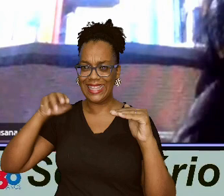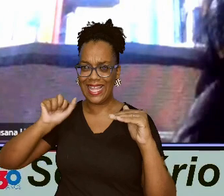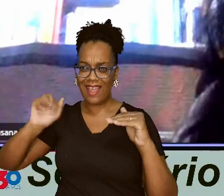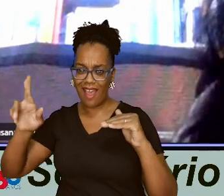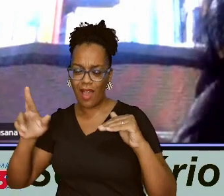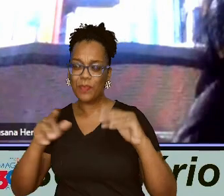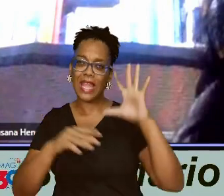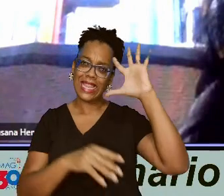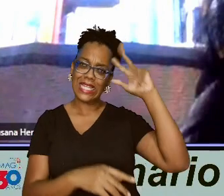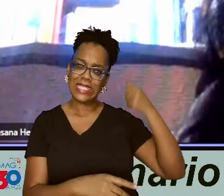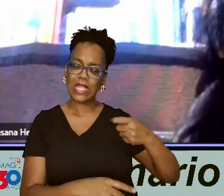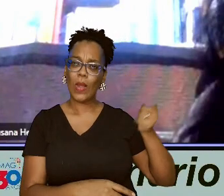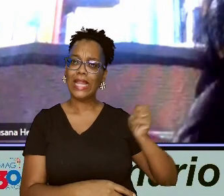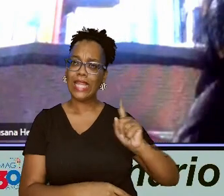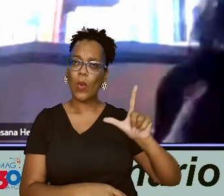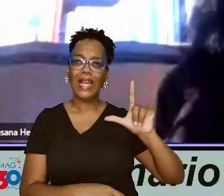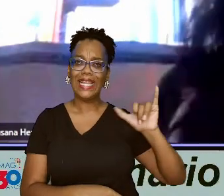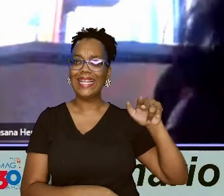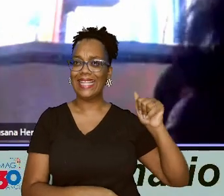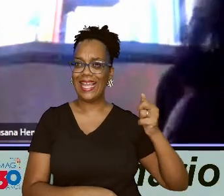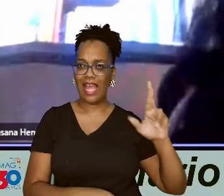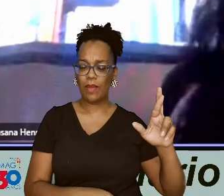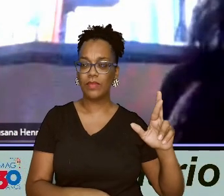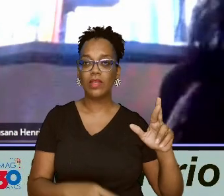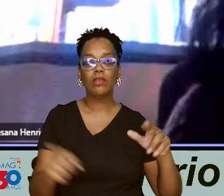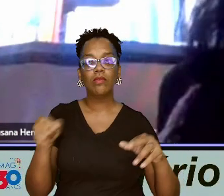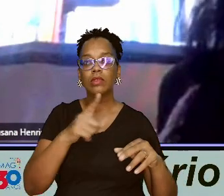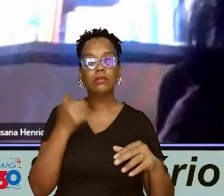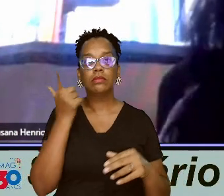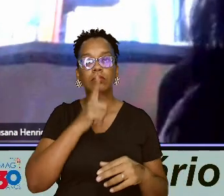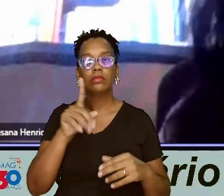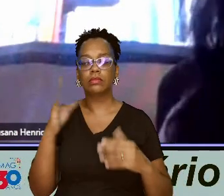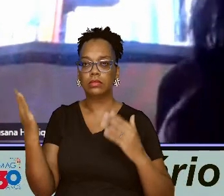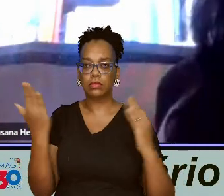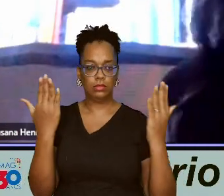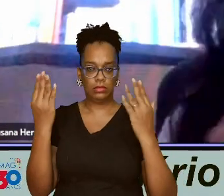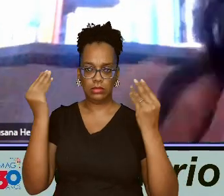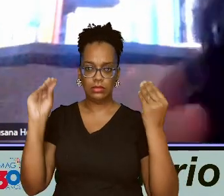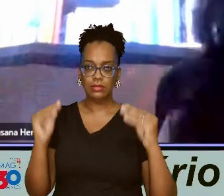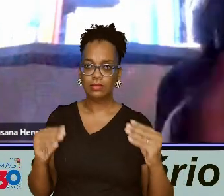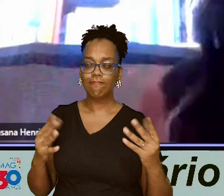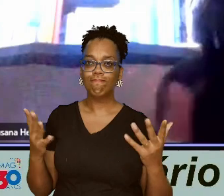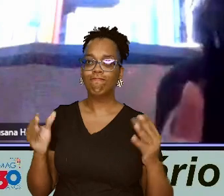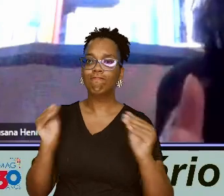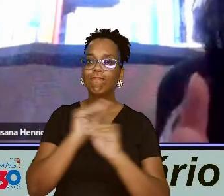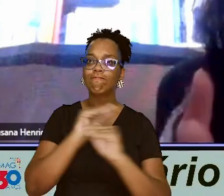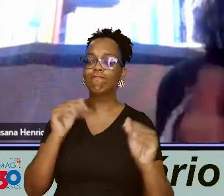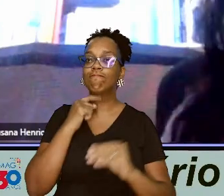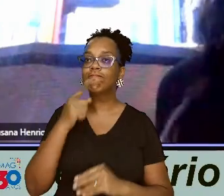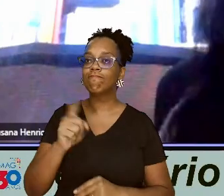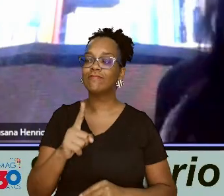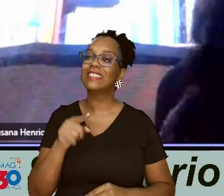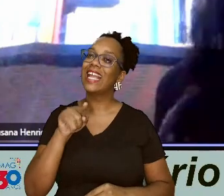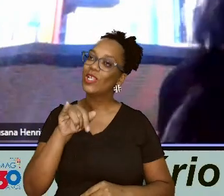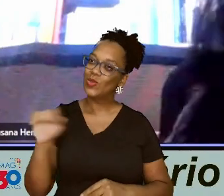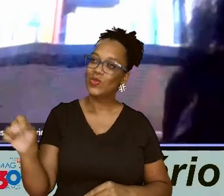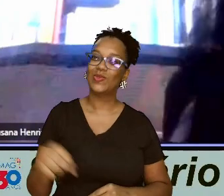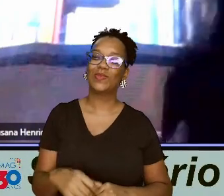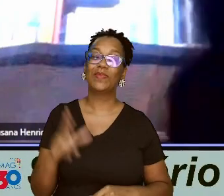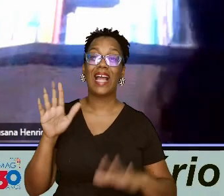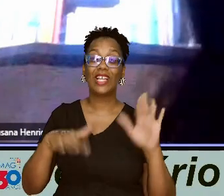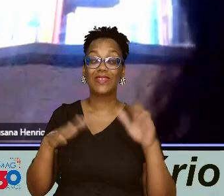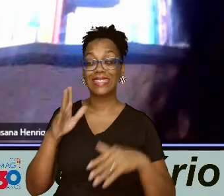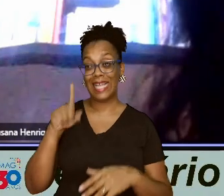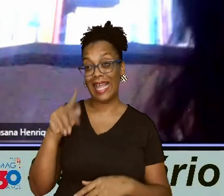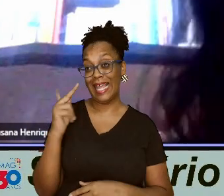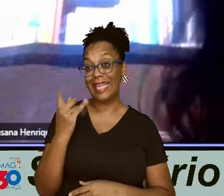vocês viram a realidade, vocês não conseguiram catalogar, né? Porque é isso, às vezes, e era uma hipótese, não